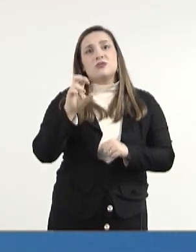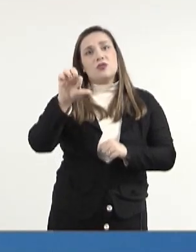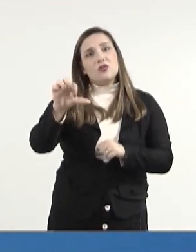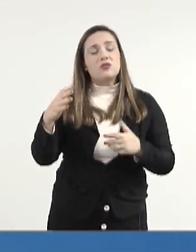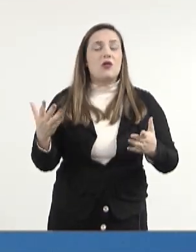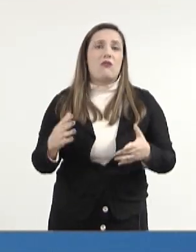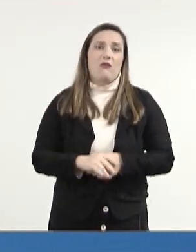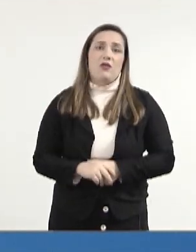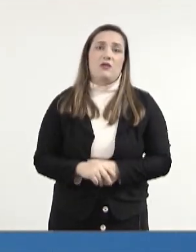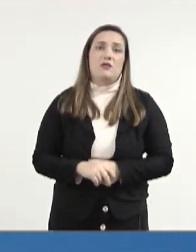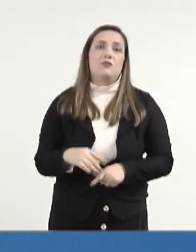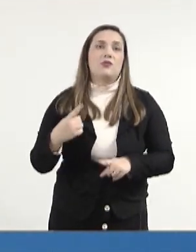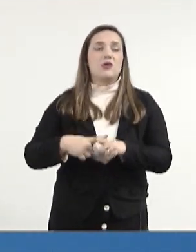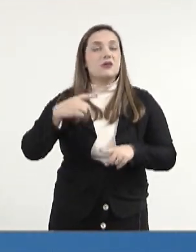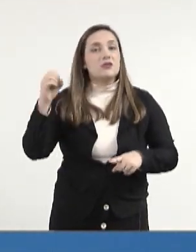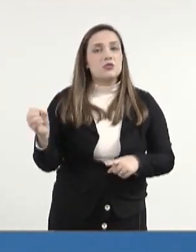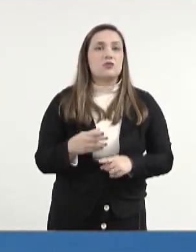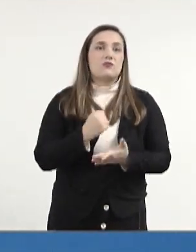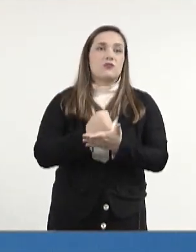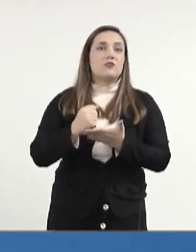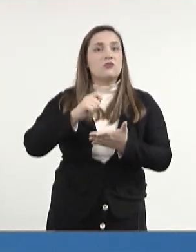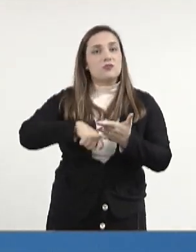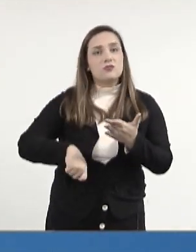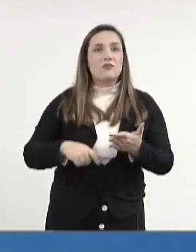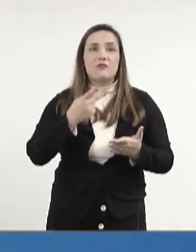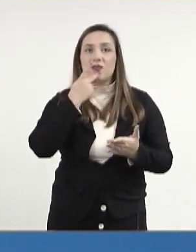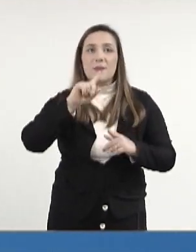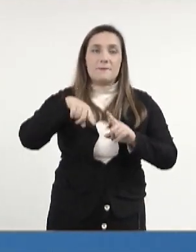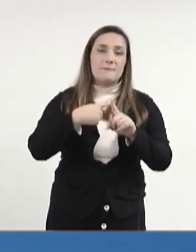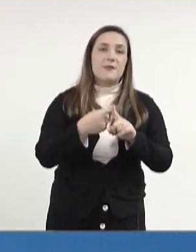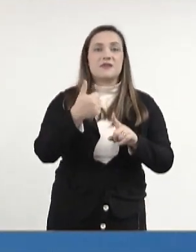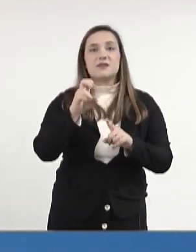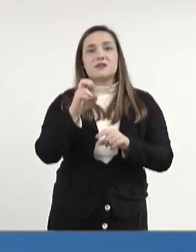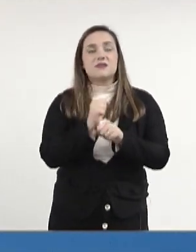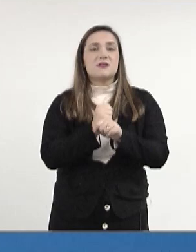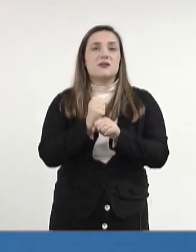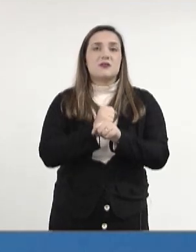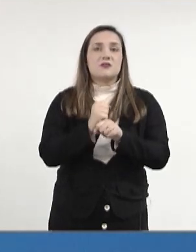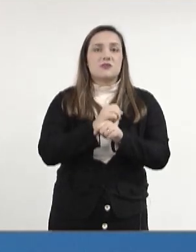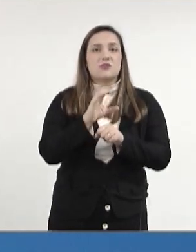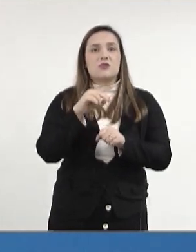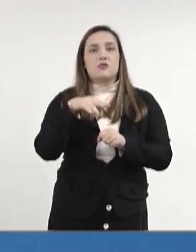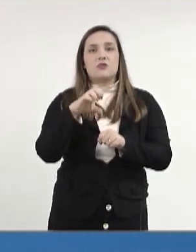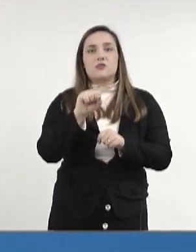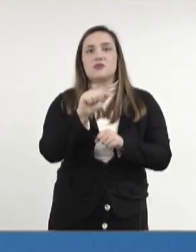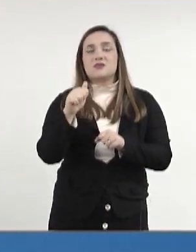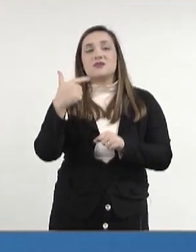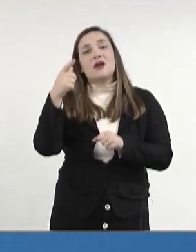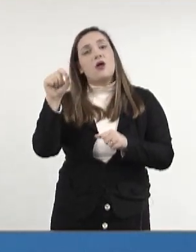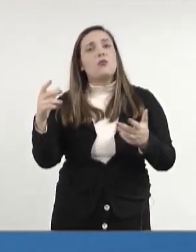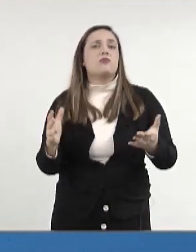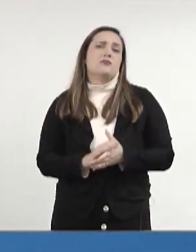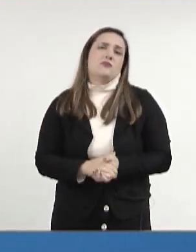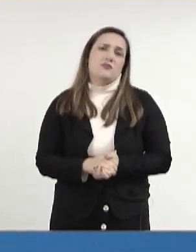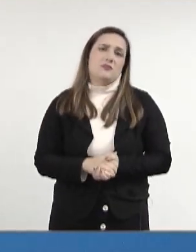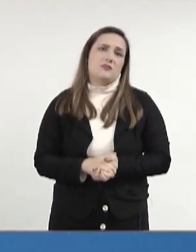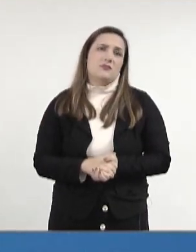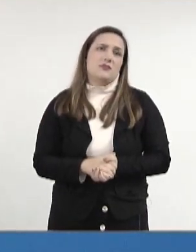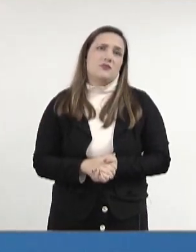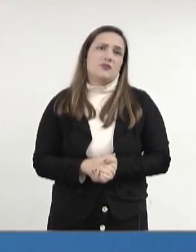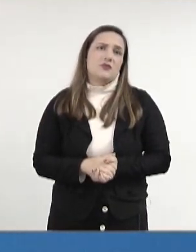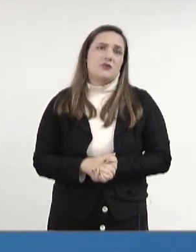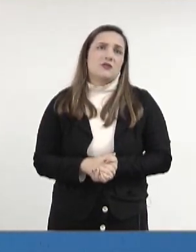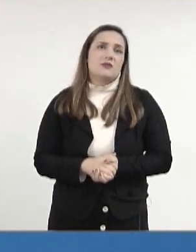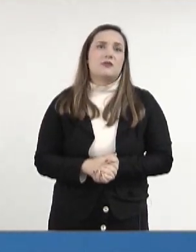porque nessa repactuação estabelece mais 15 anos de concessão. Eram 30, passaram 10 e agora mais